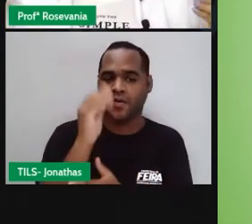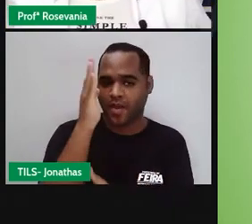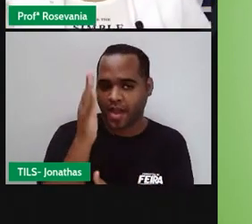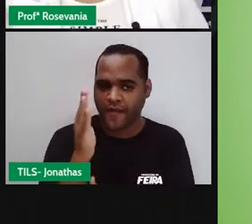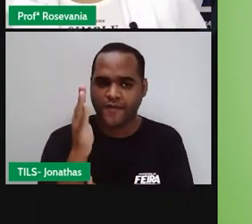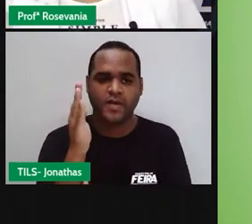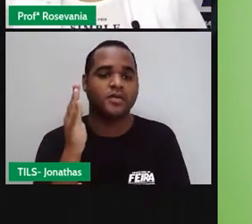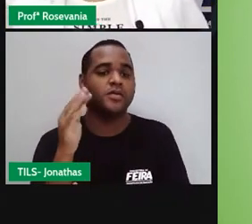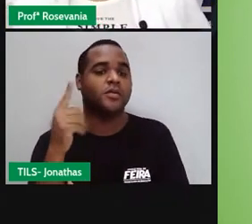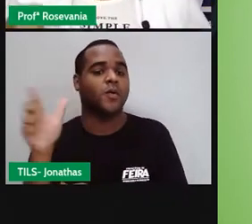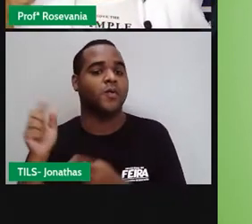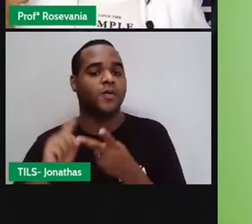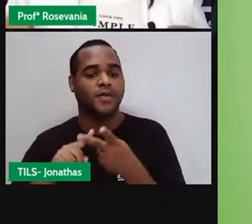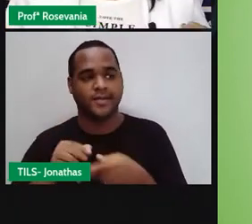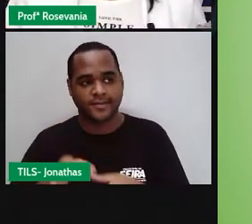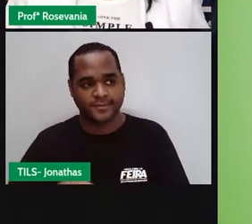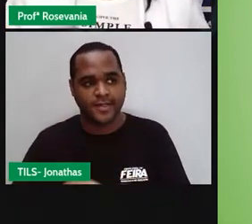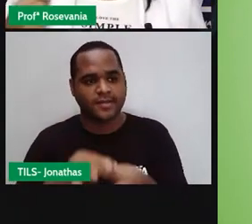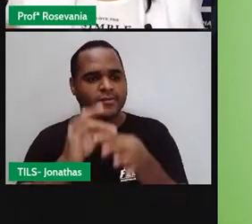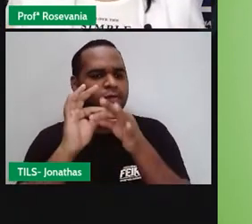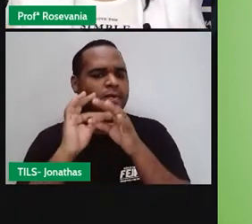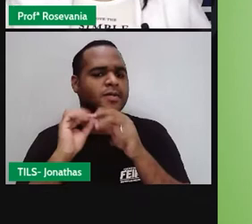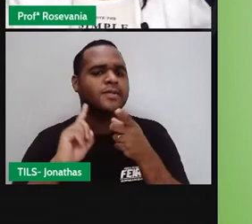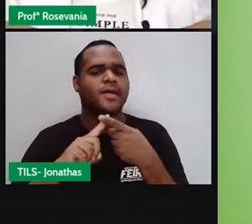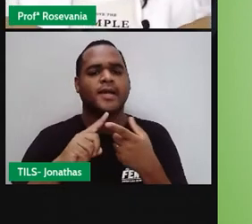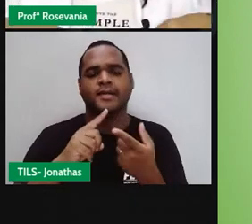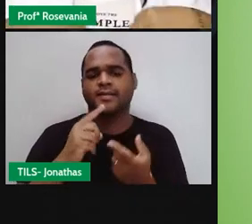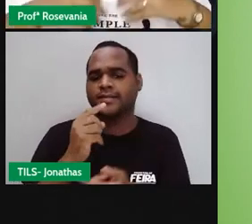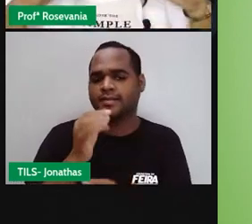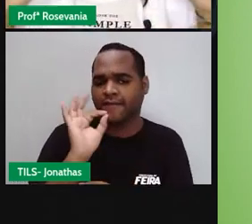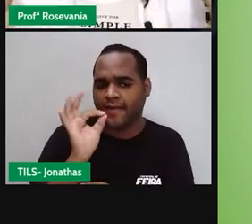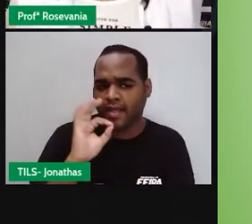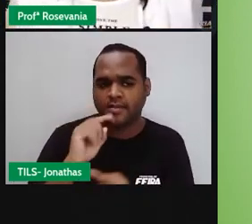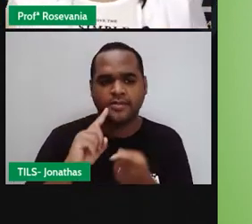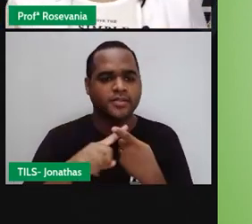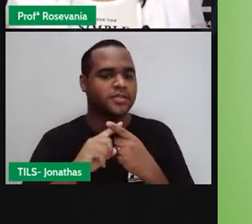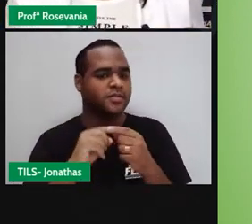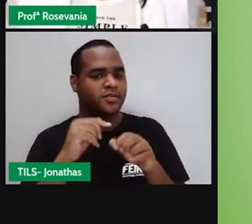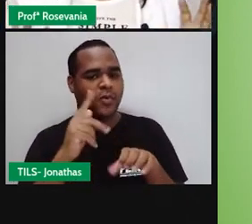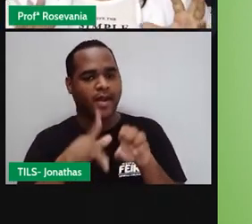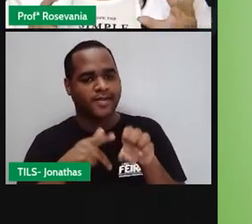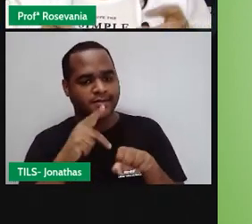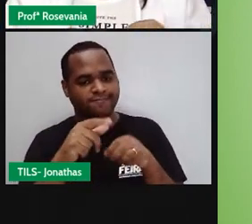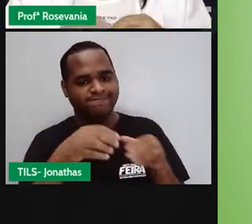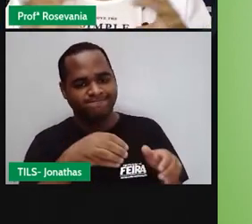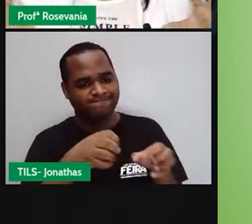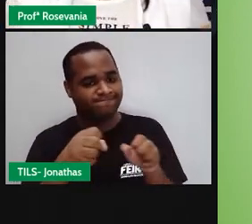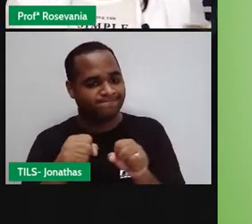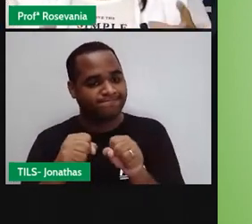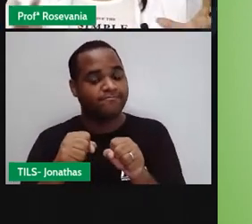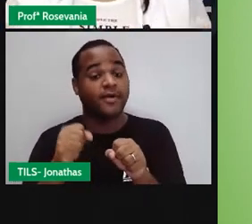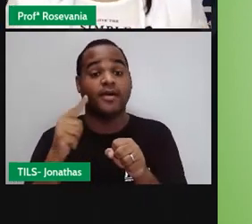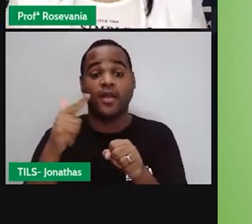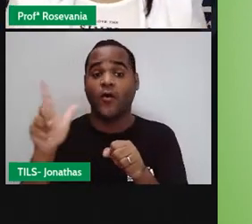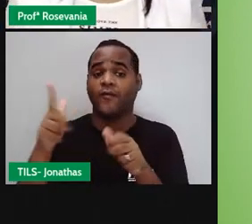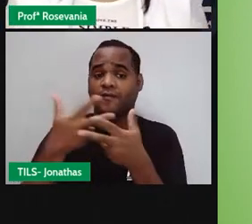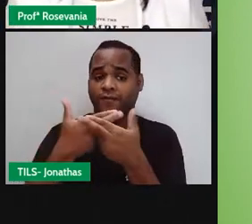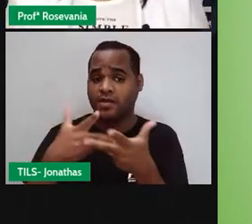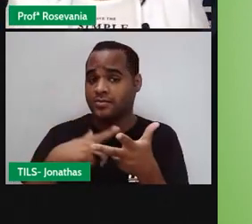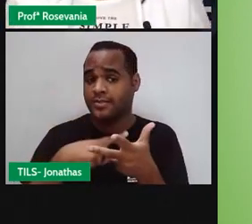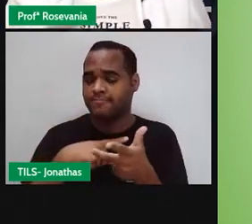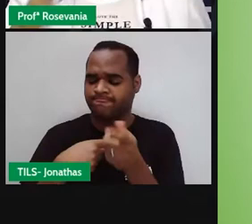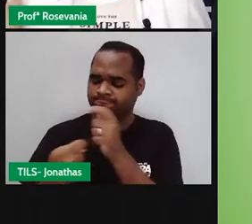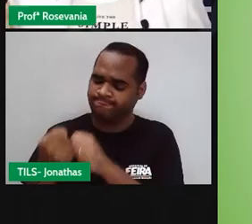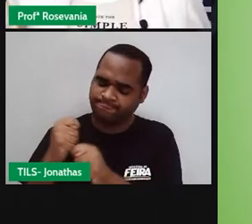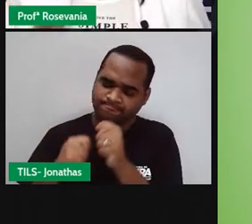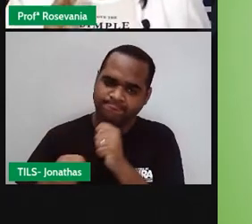da cana-de-açúcar, né, do café, da borracha. Então, a gente era muito ligado nessas atividades econômicas